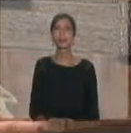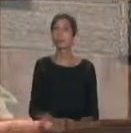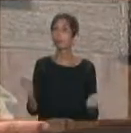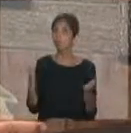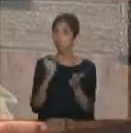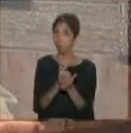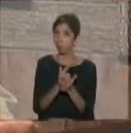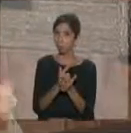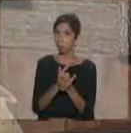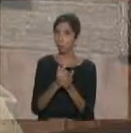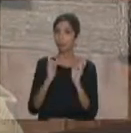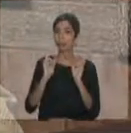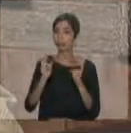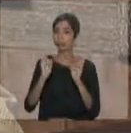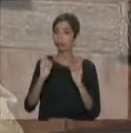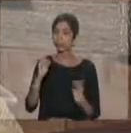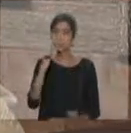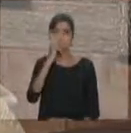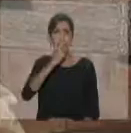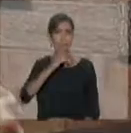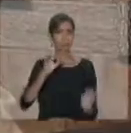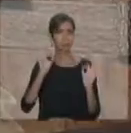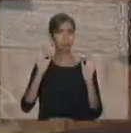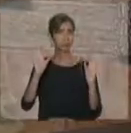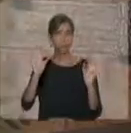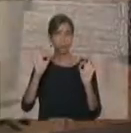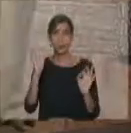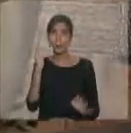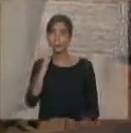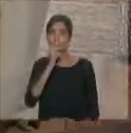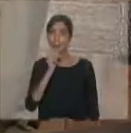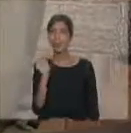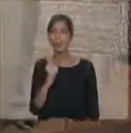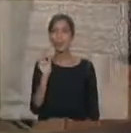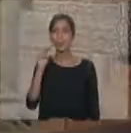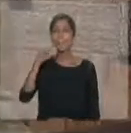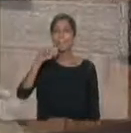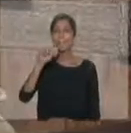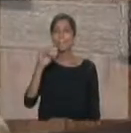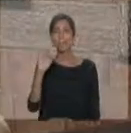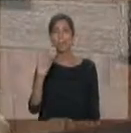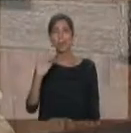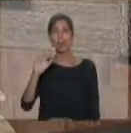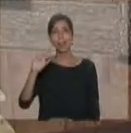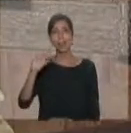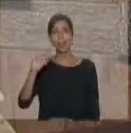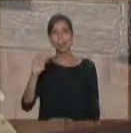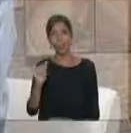Comprou passagem para o trem mais bonito, era tão bonito que se chamava Marta Rocha.